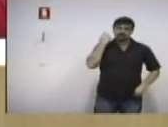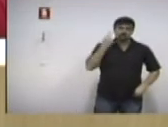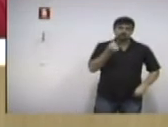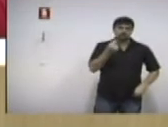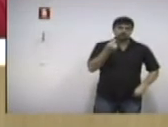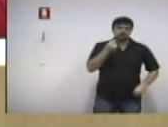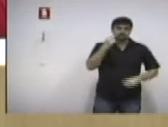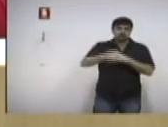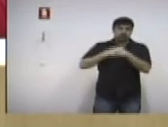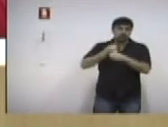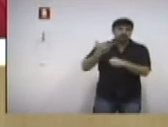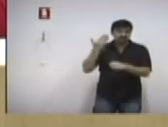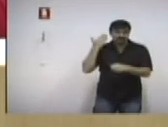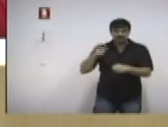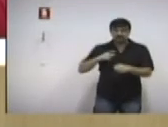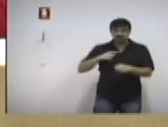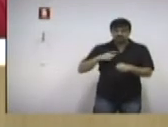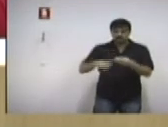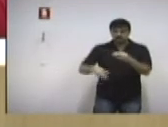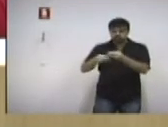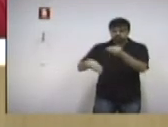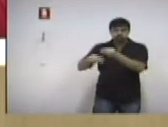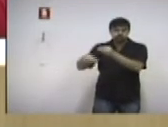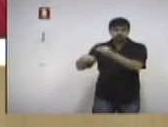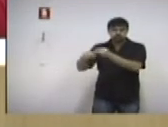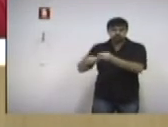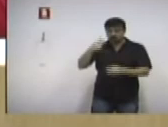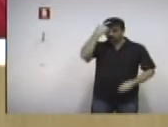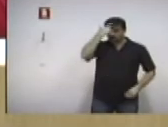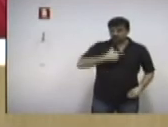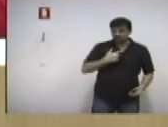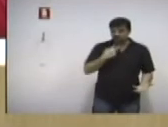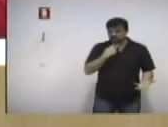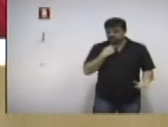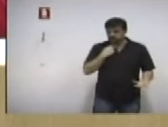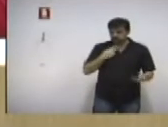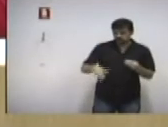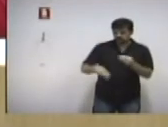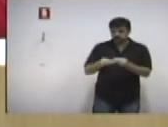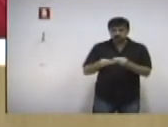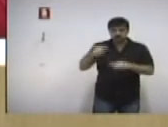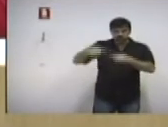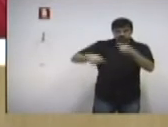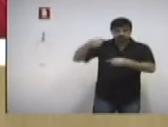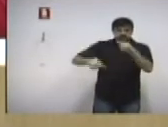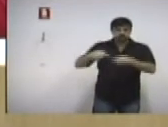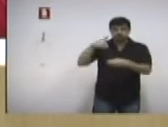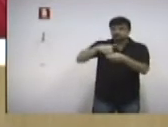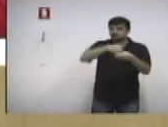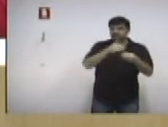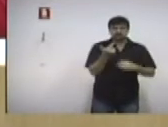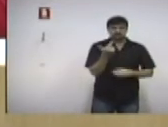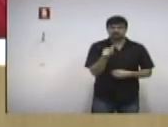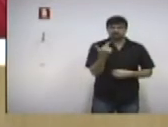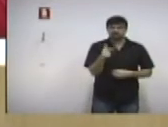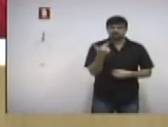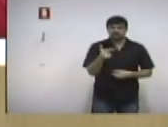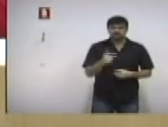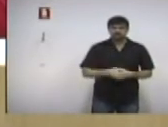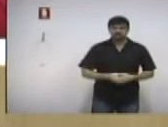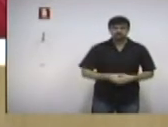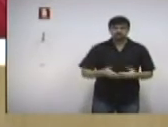emendas mas tinham reservado mais de vinte e lendas e chegou na hora não colocou em Pauta e a gente também não pode colocar